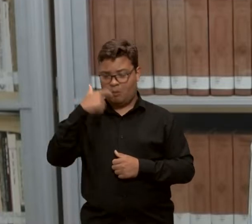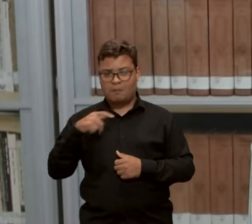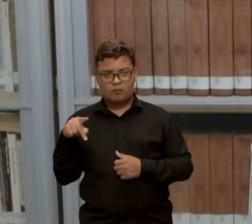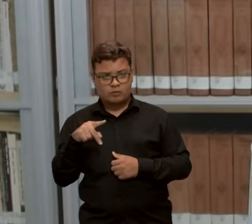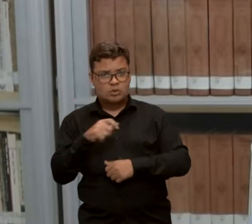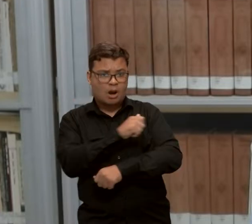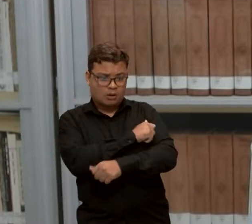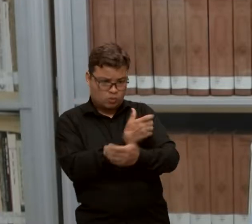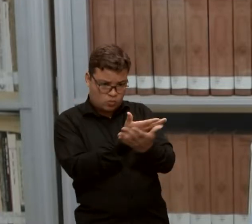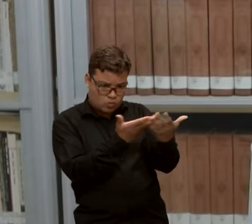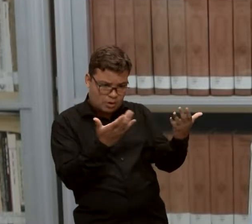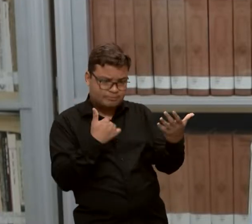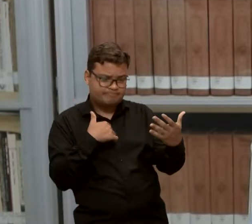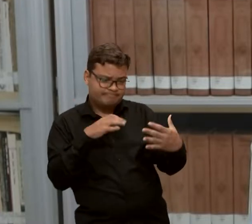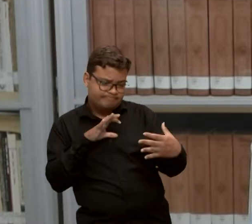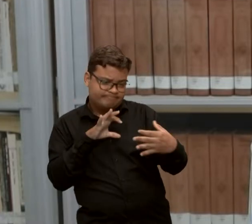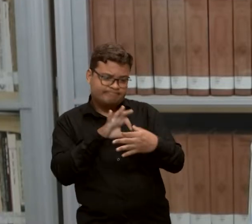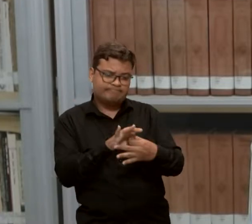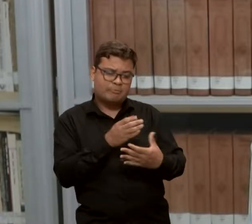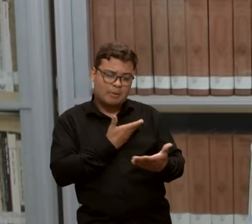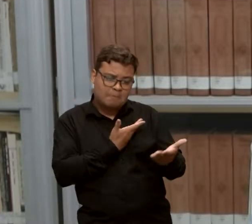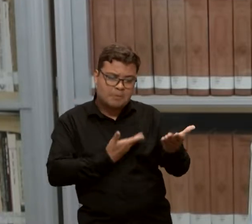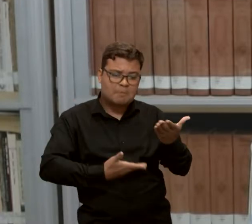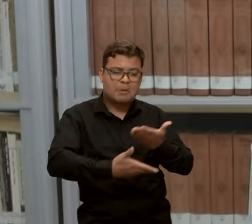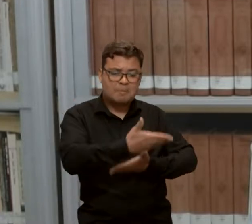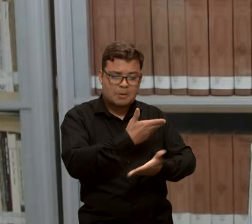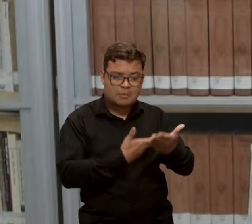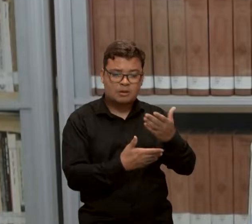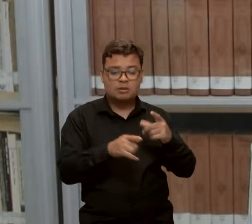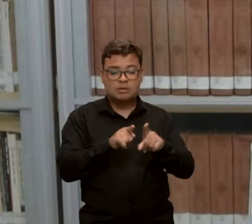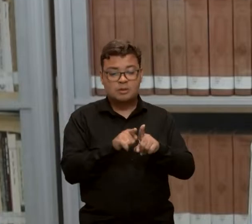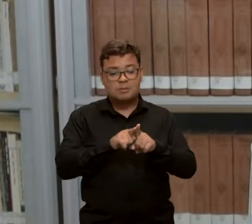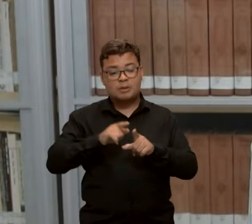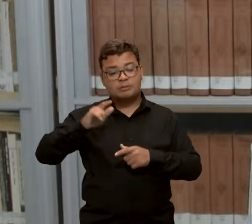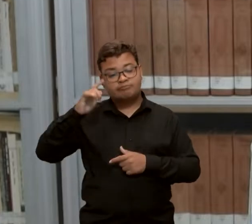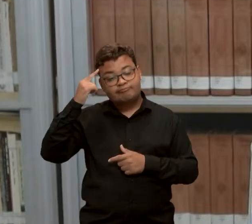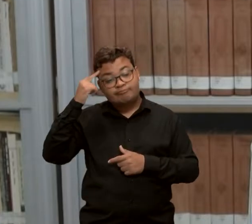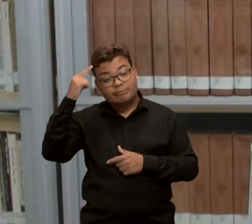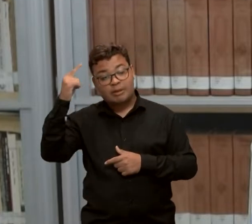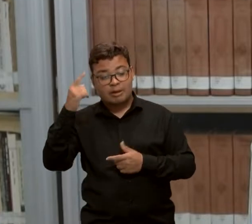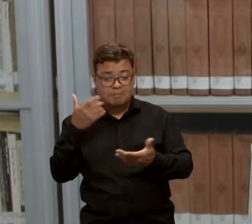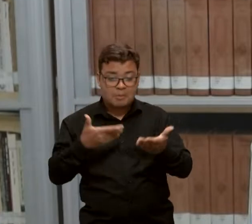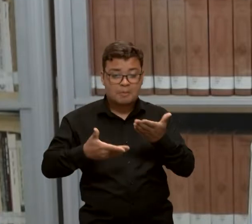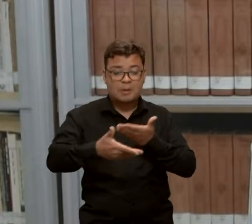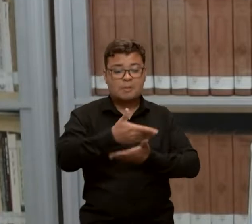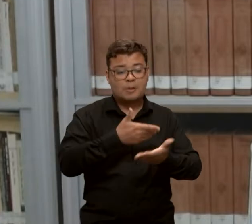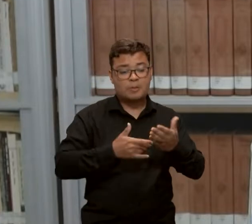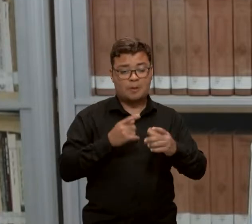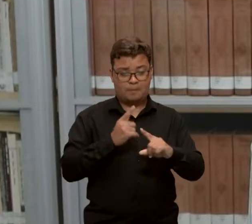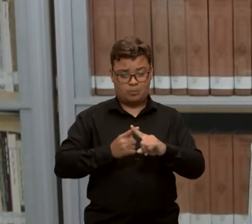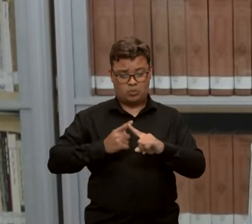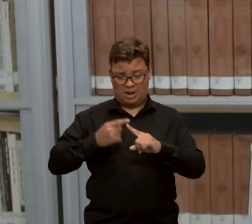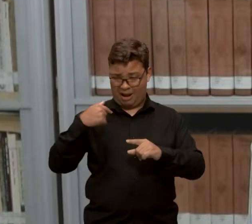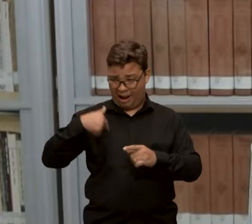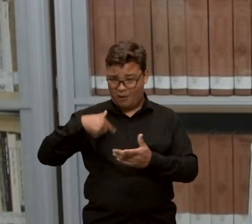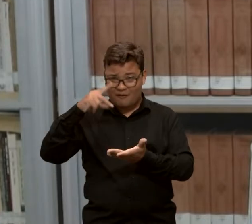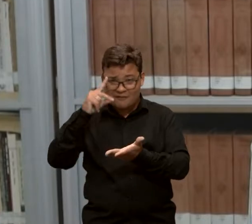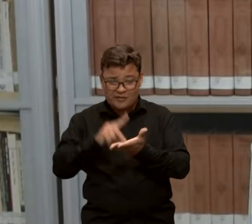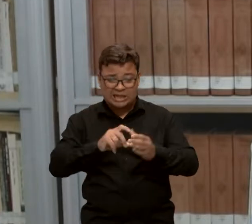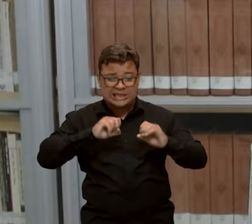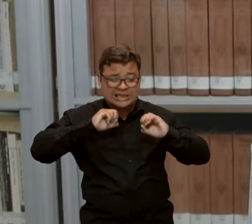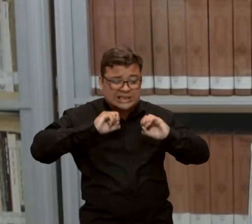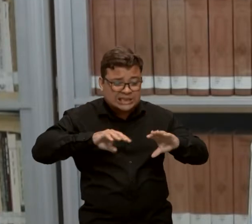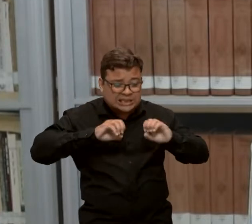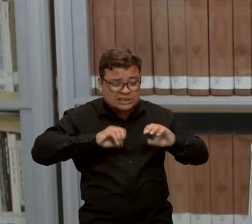grande e intercâmbio de ideias, sabendo que eu não estava, na verdade, ensinando nada, mas apenas, como